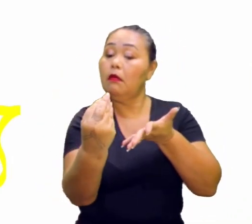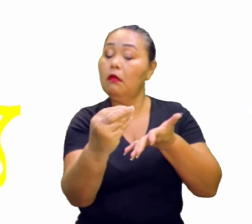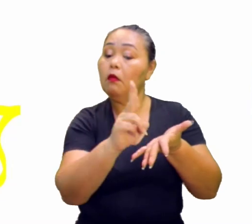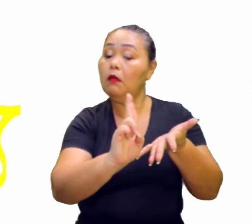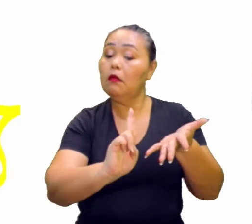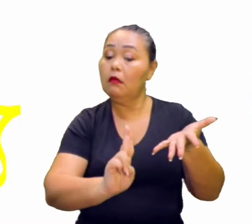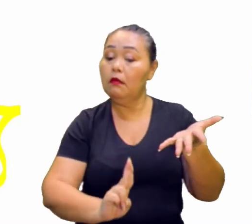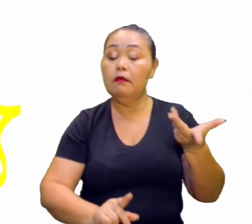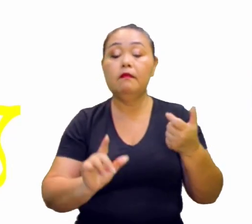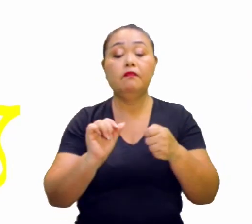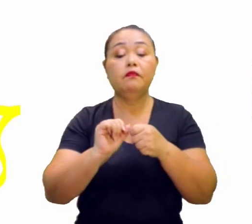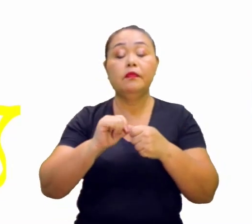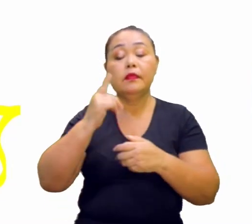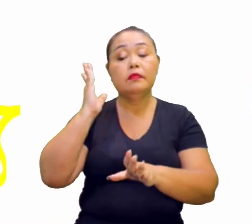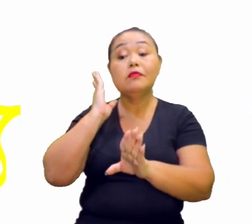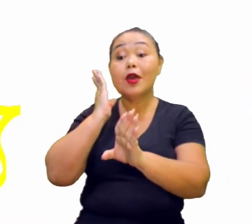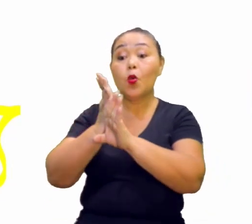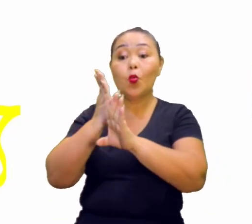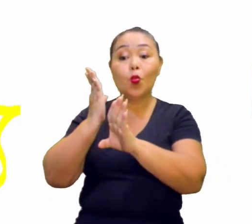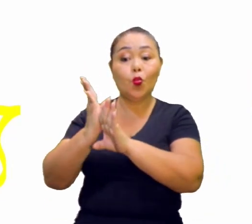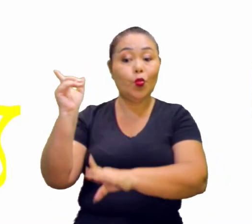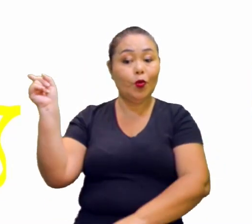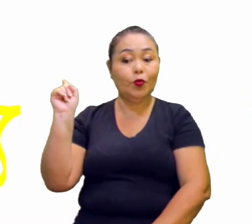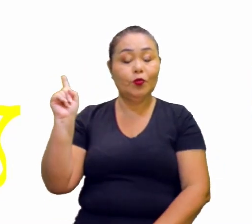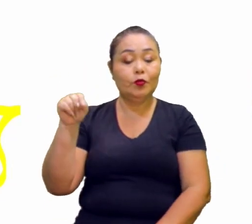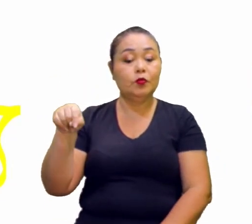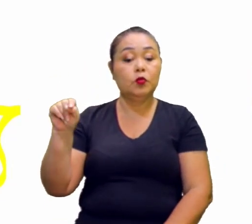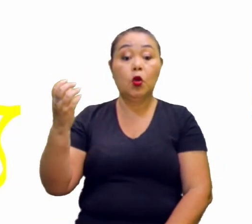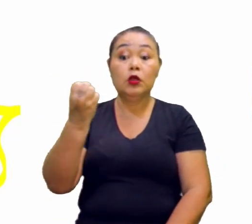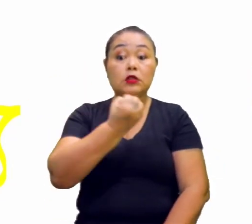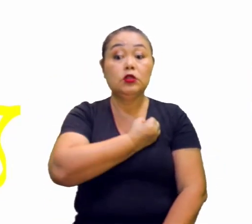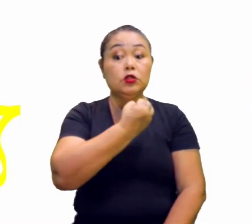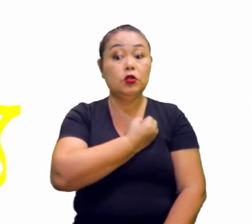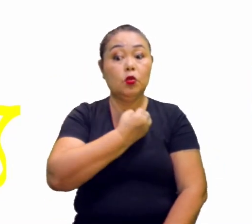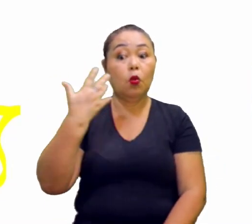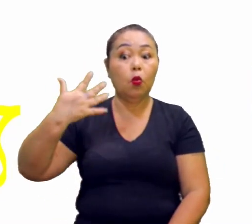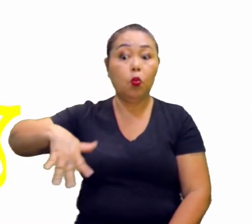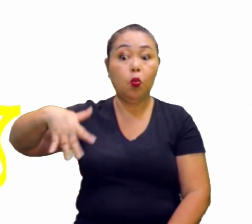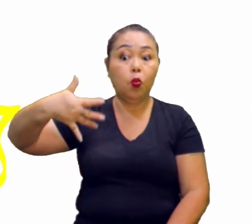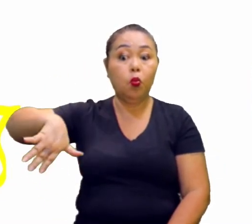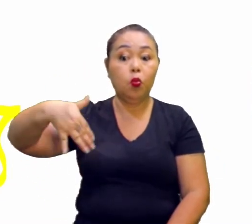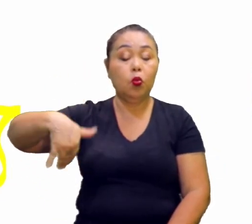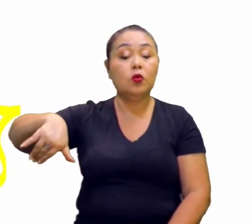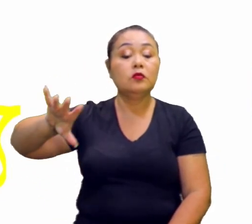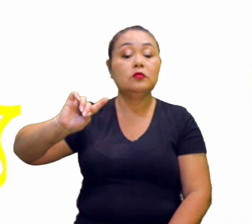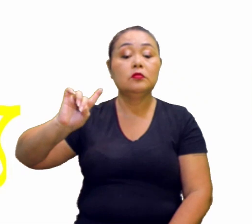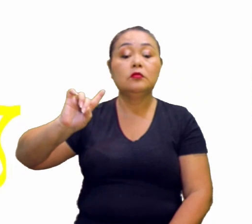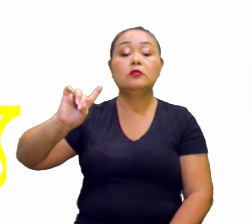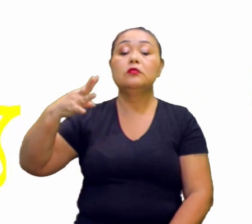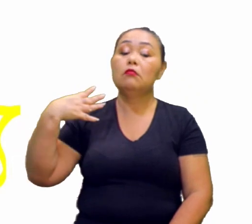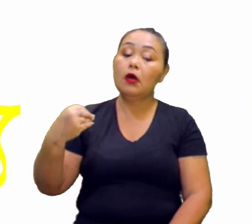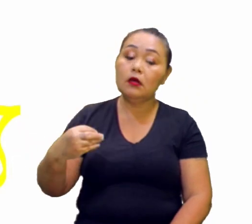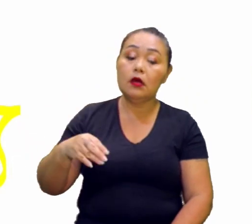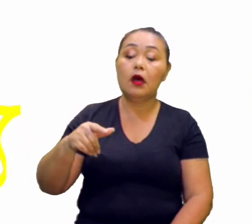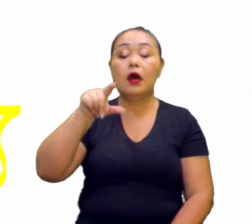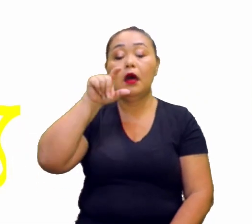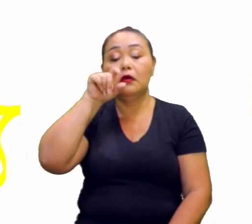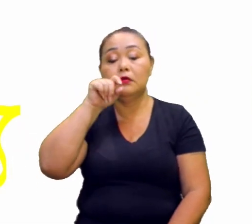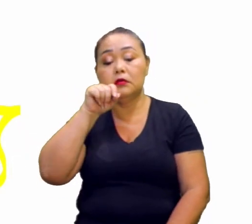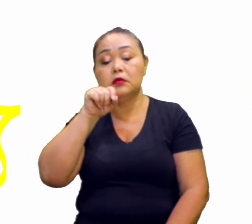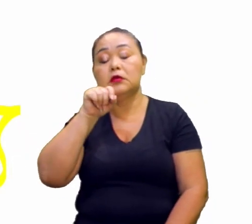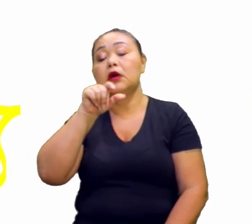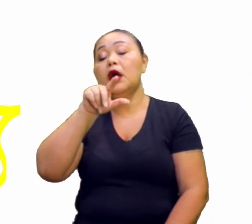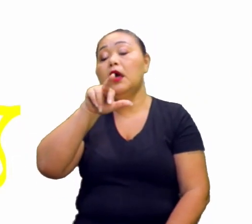catalogação identificou aí esse número tão expressivo de mamíferos,